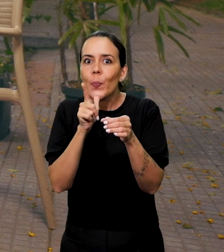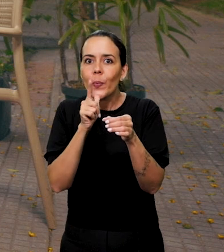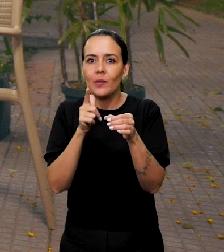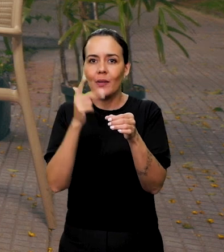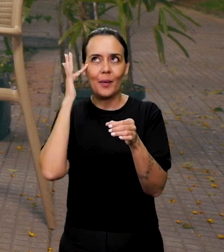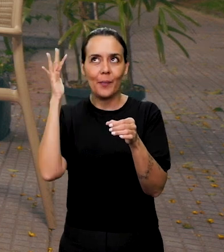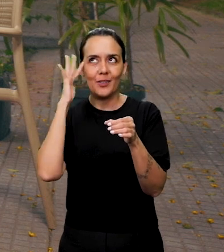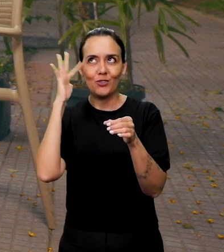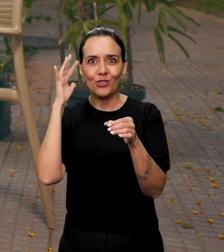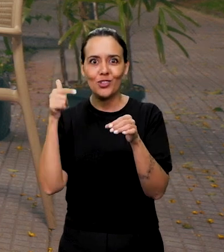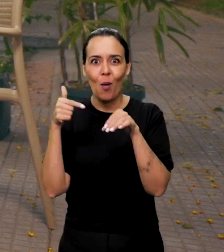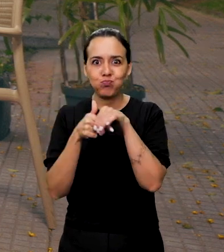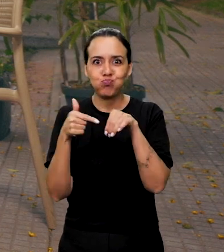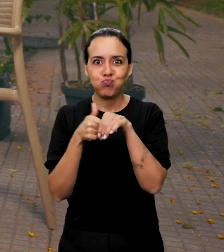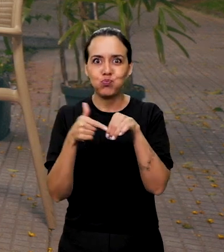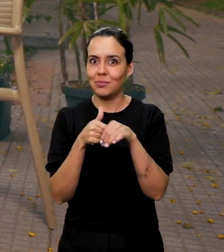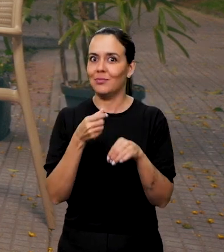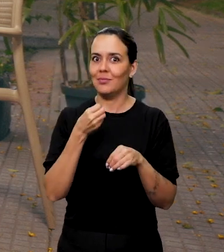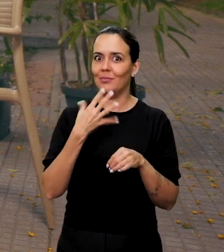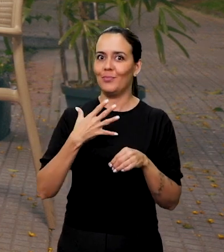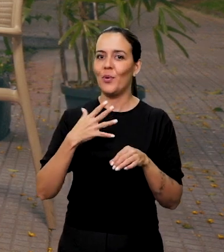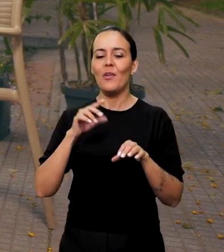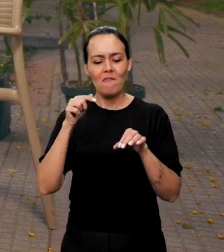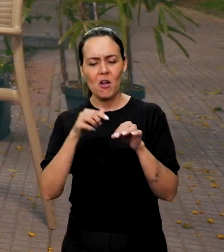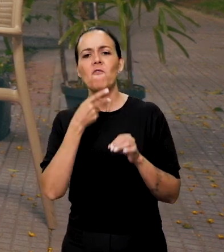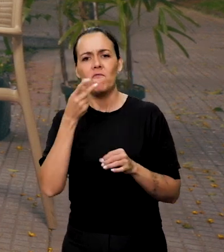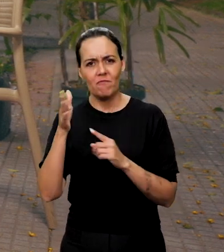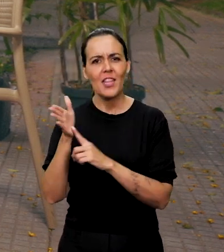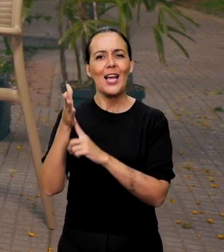Tá bom. Ele falou que era tecnologia de ponta,